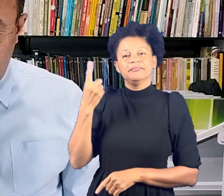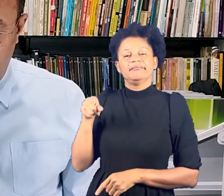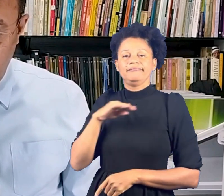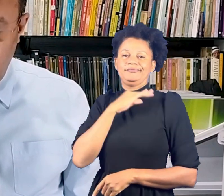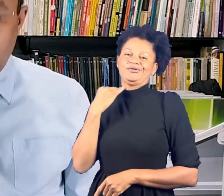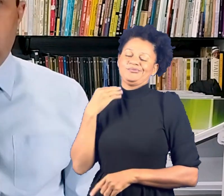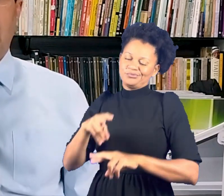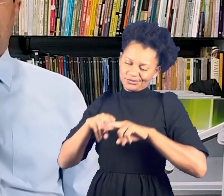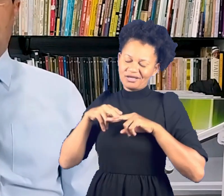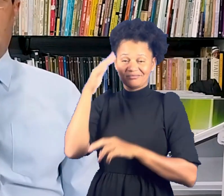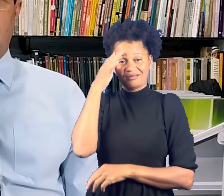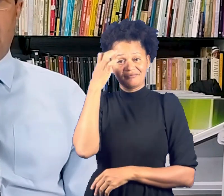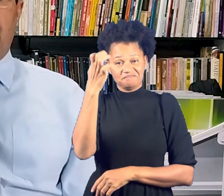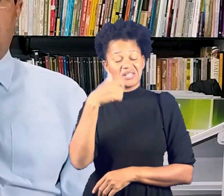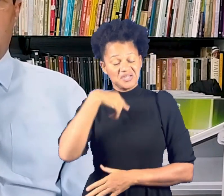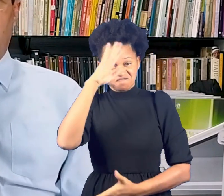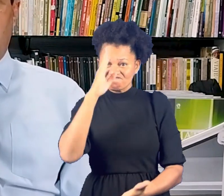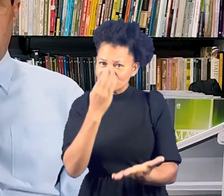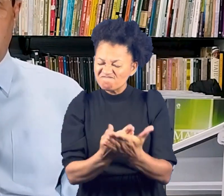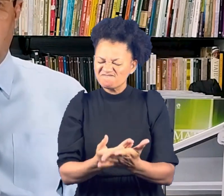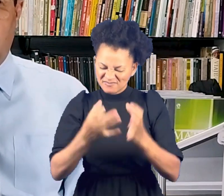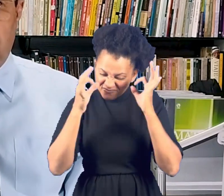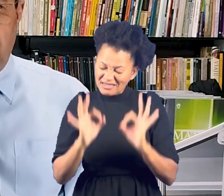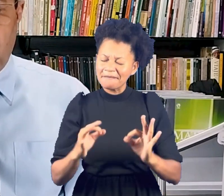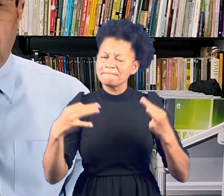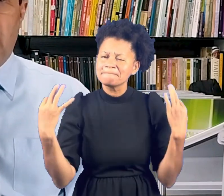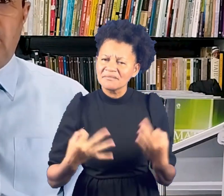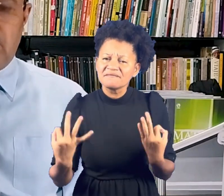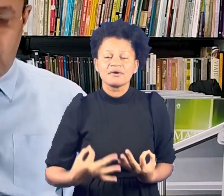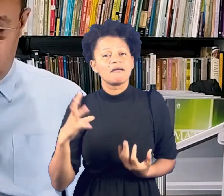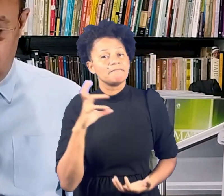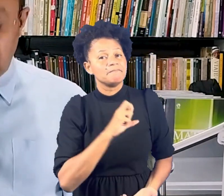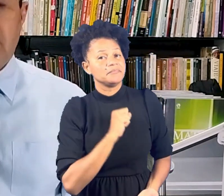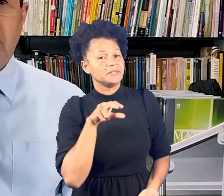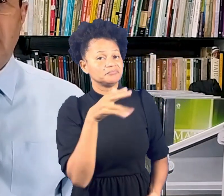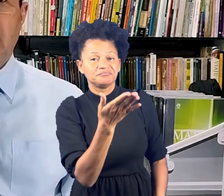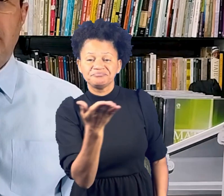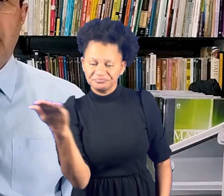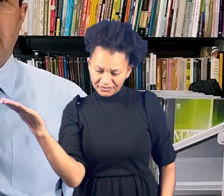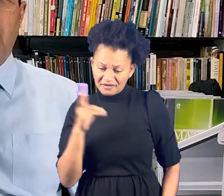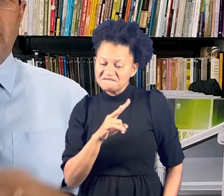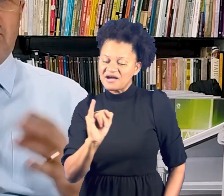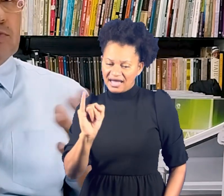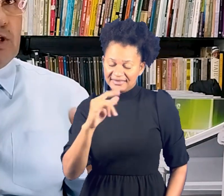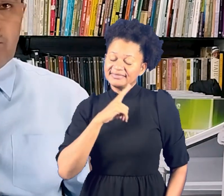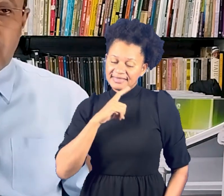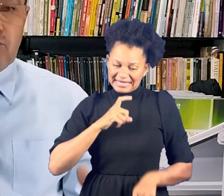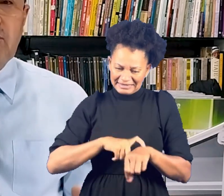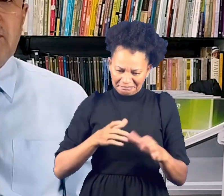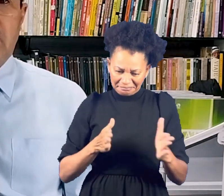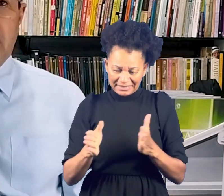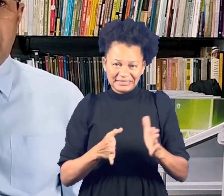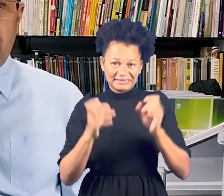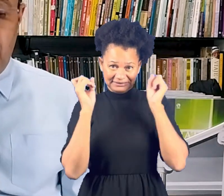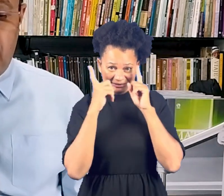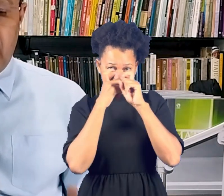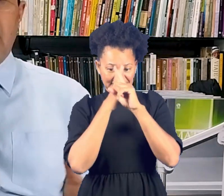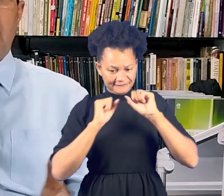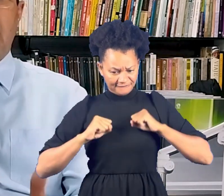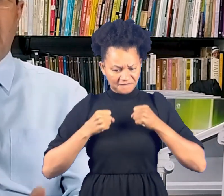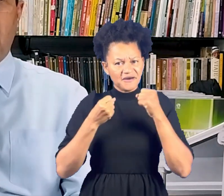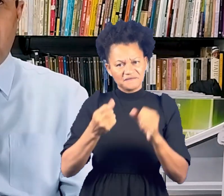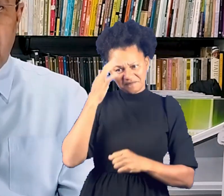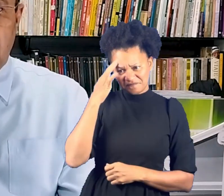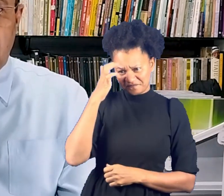que morreu por essa causa. Eu acredito perfeitamente, meus amados irmãos, que virão tempos difíceis